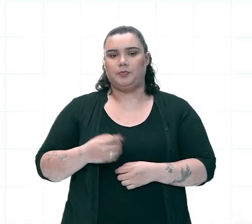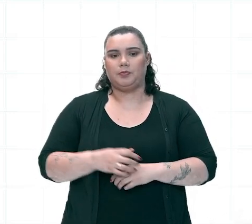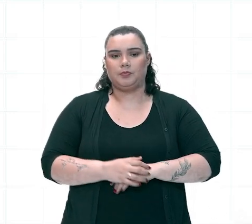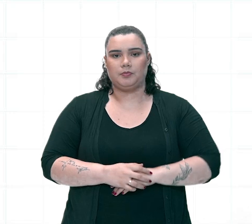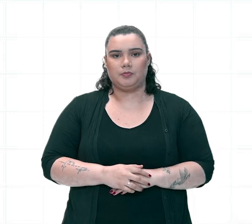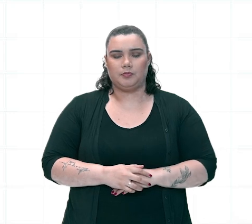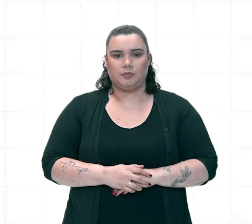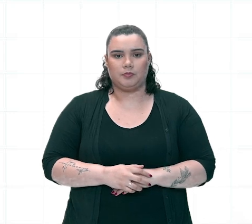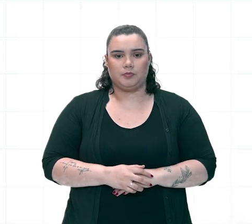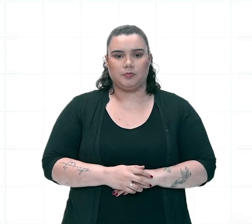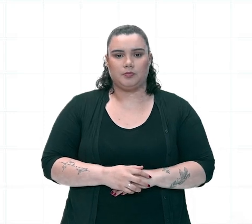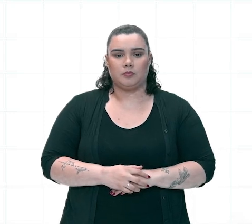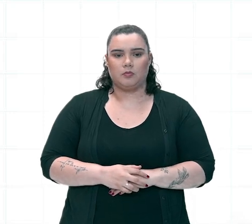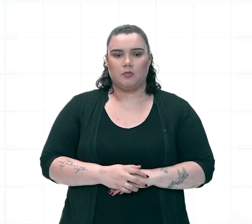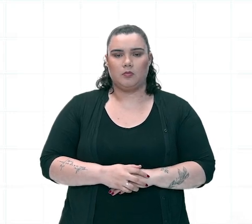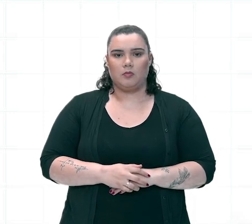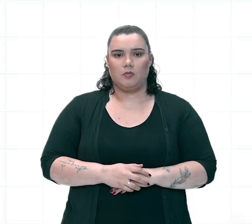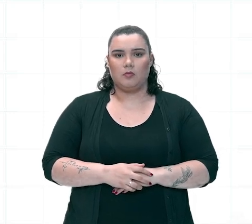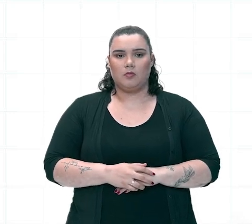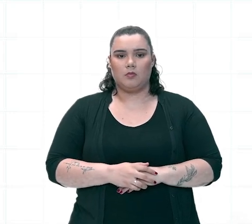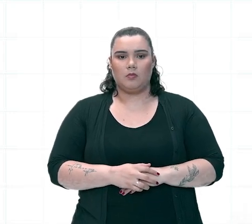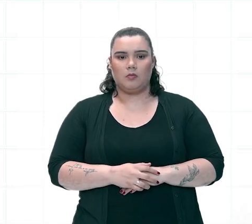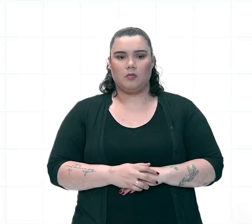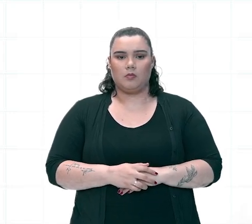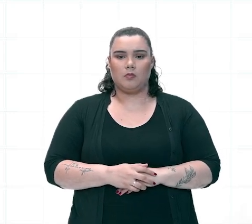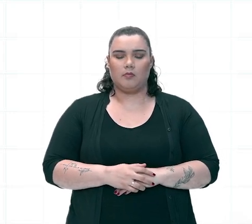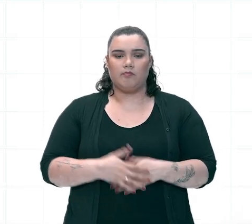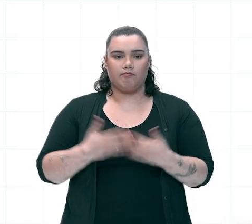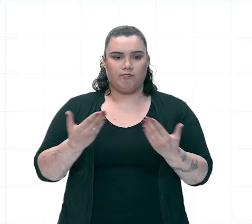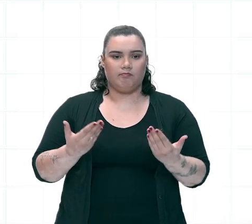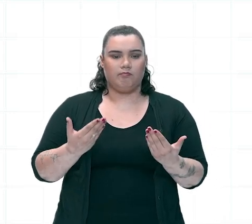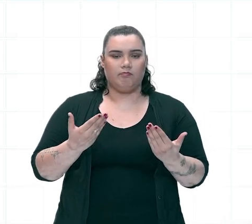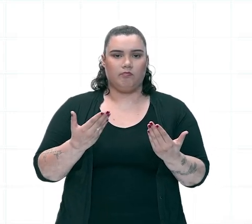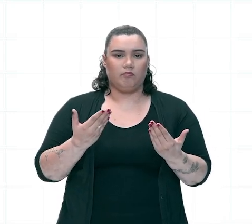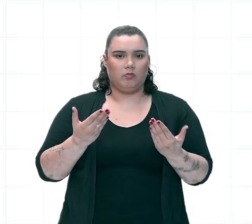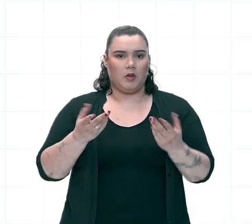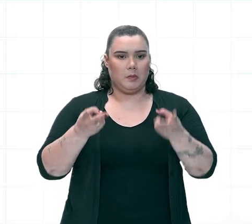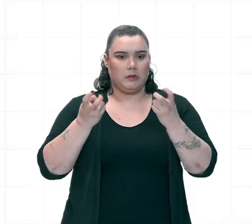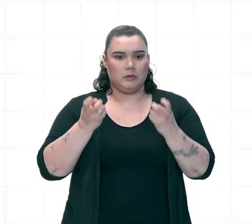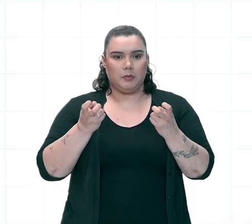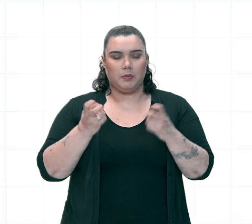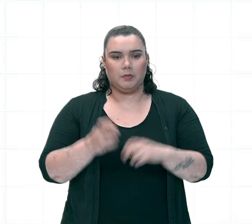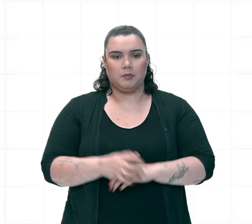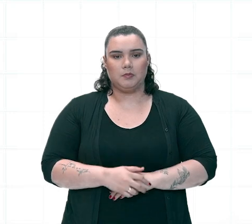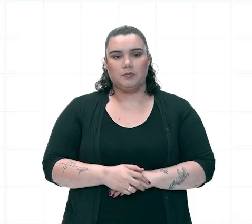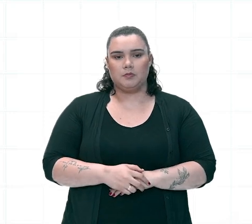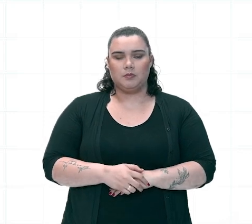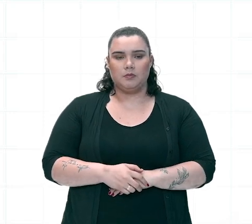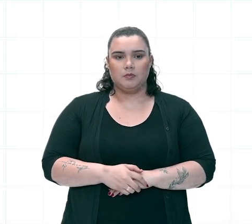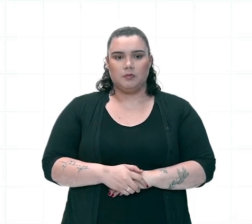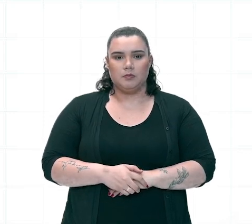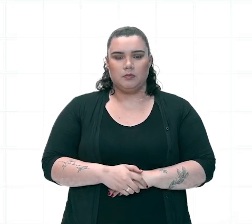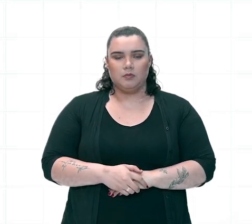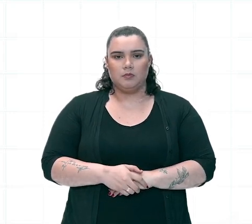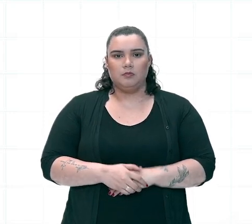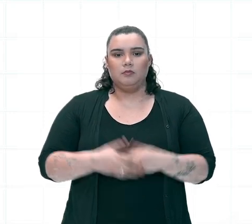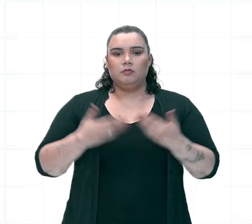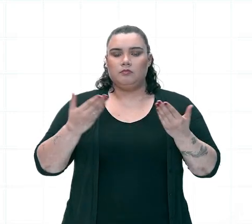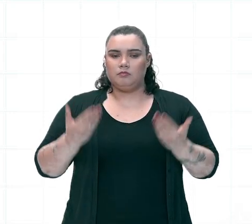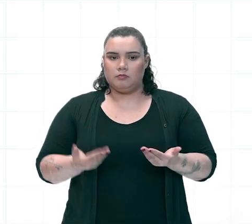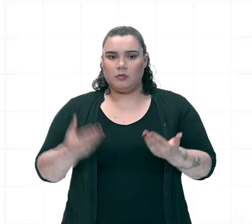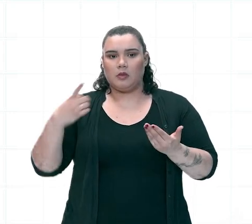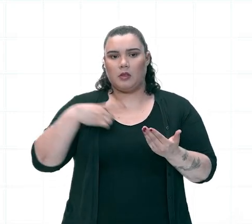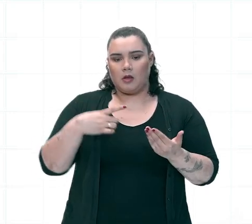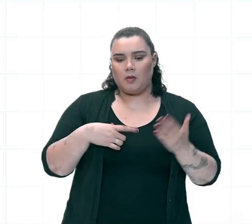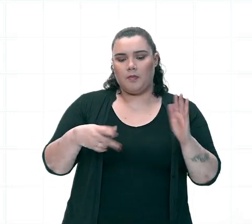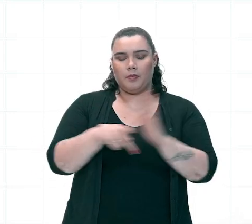desse hormônio aí no sangue, né? Como a gente pôde observar. Então, olha aí, a gente viu